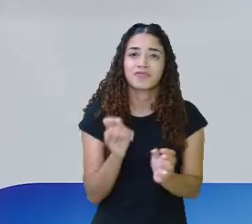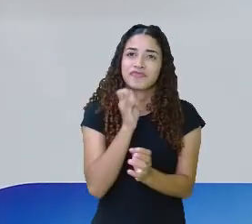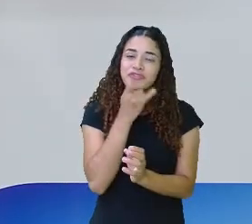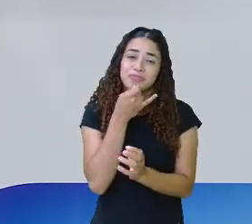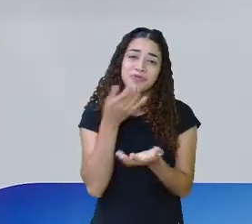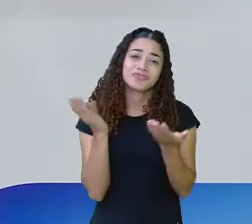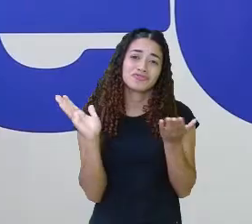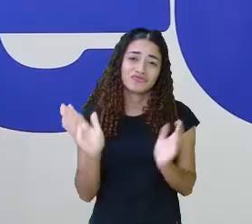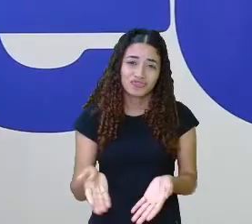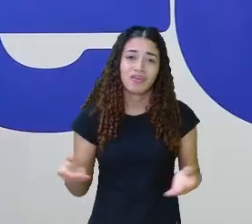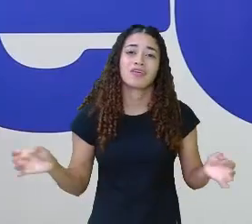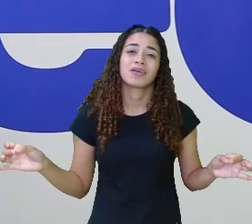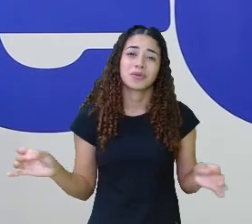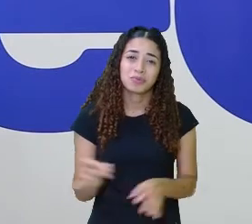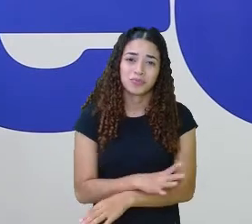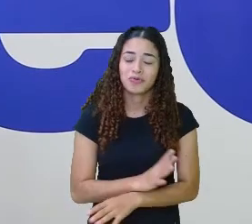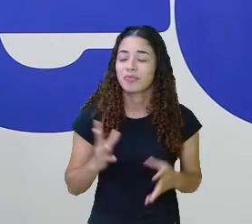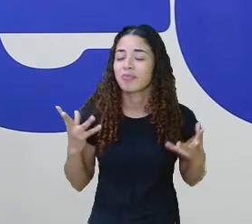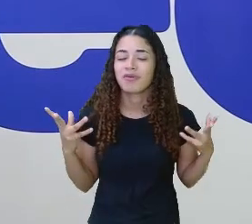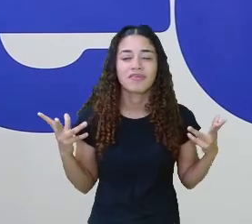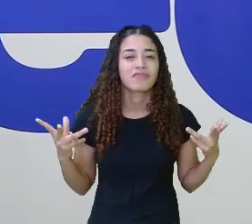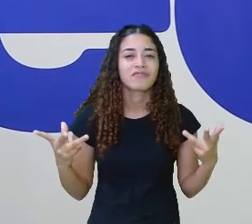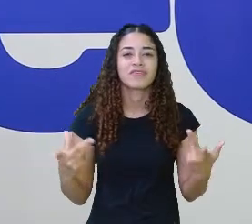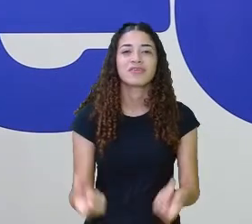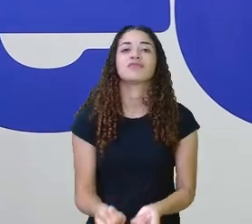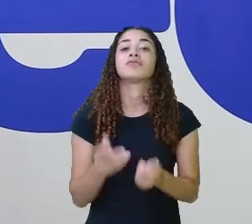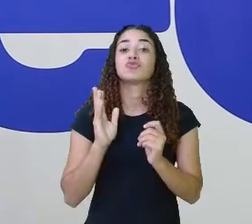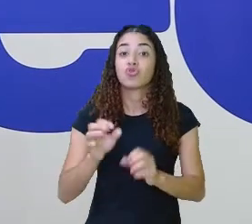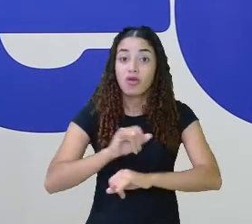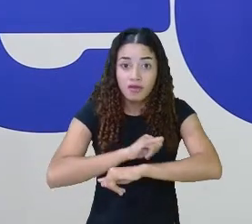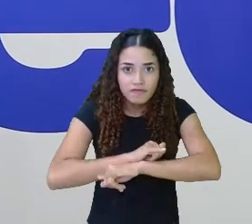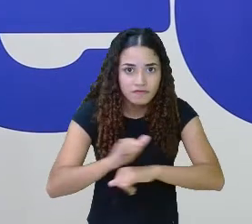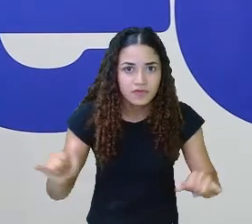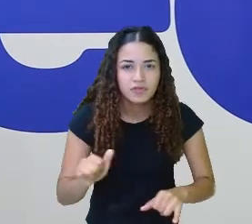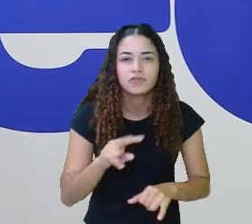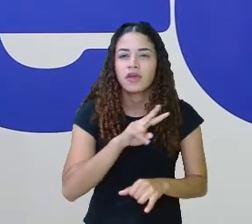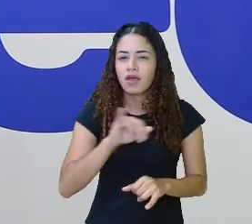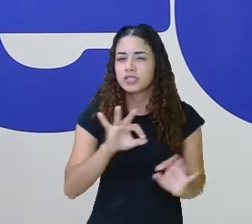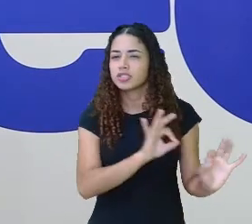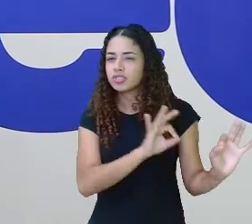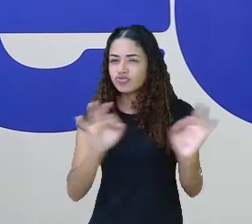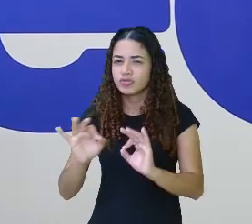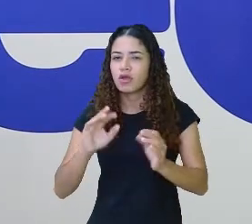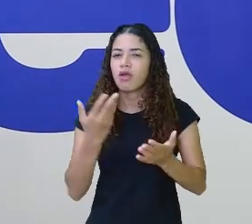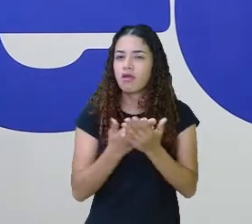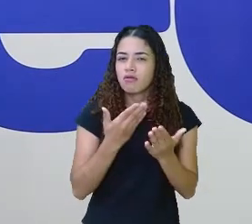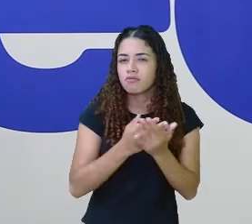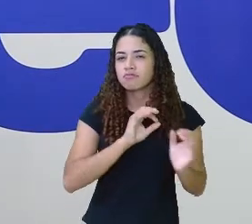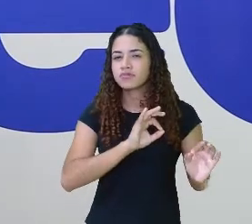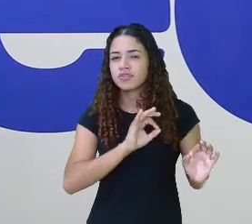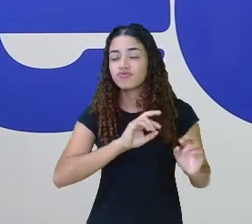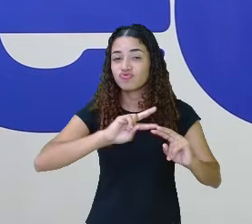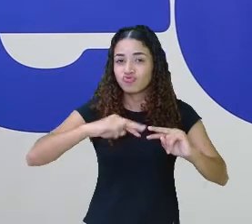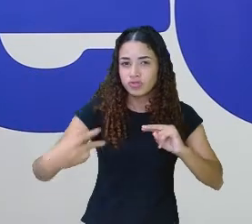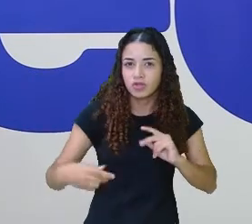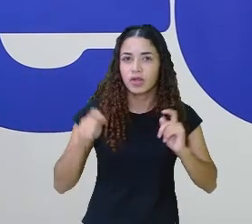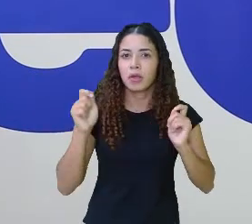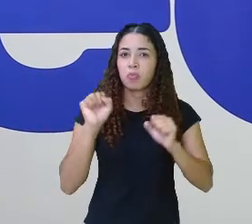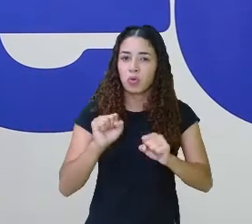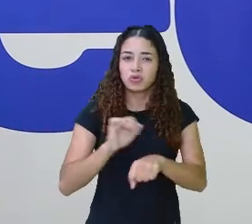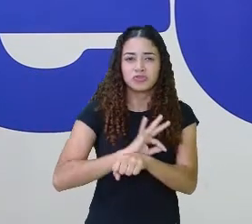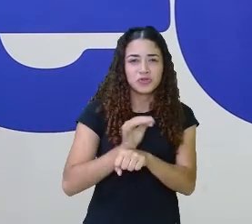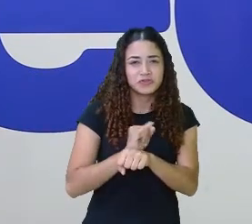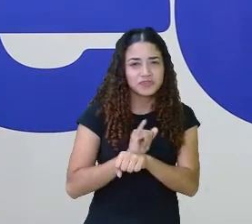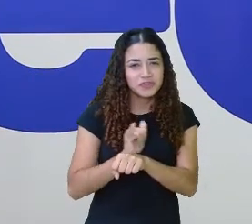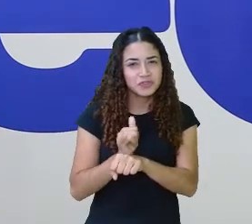acabando essa aula. Pois é, maravilhosa. E aí vai mais uma vez um recado. Vão assistir a aula de genética, quem não assistiu. E quem quiser rever também, porque está lá no YouTube. Tchau,